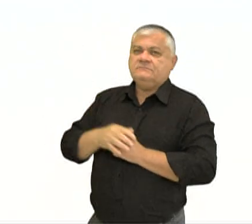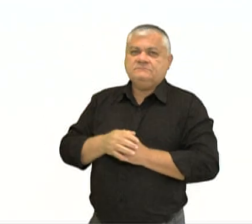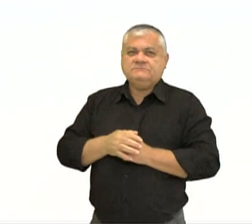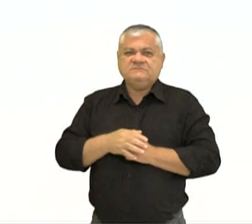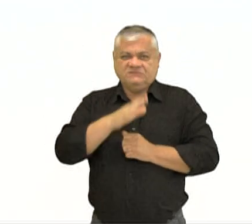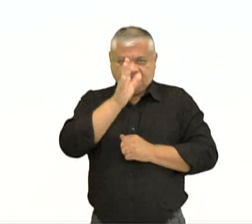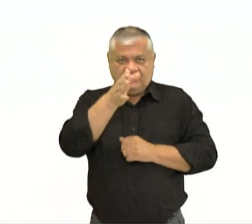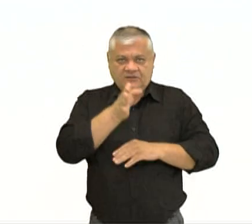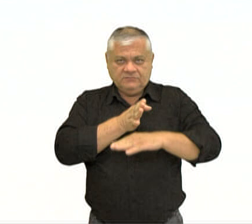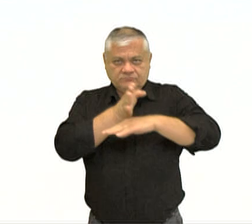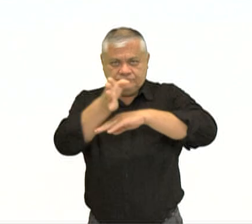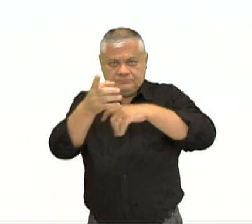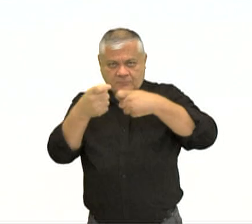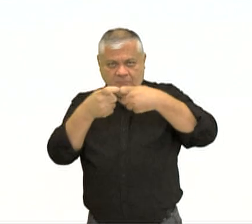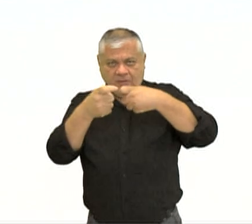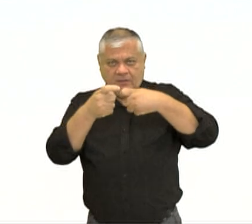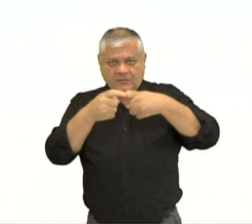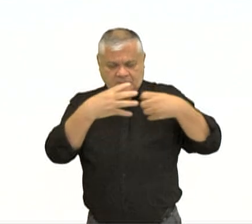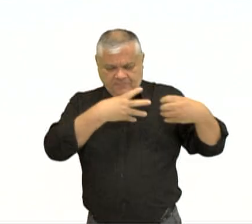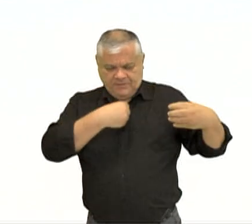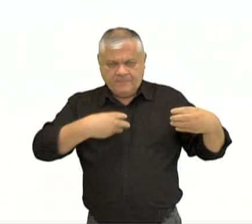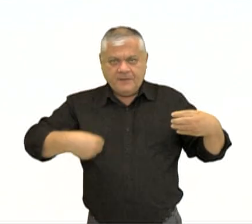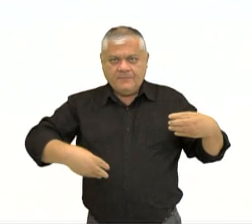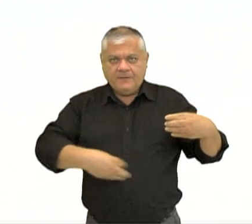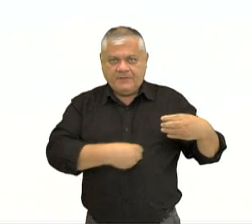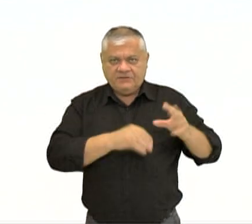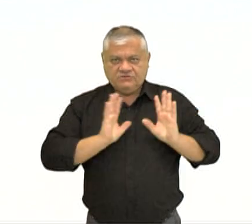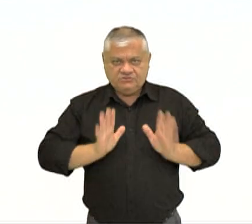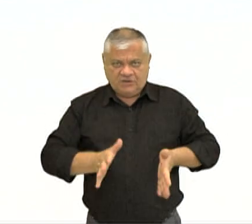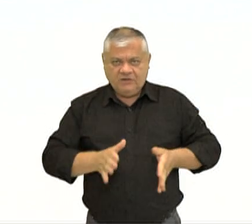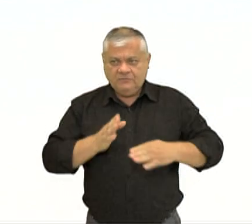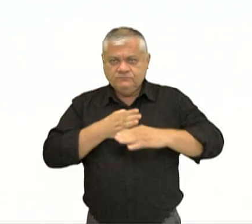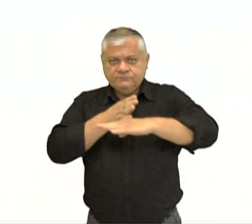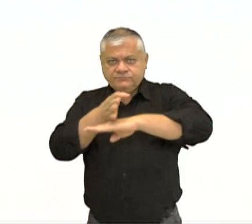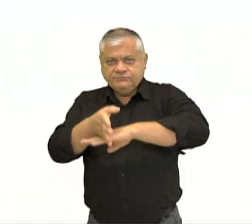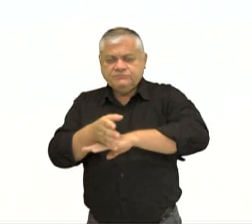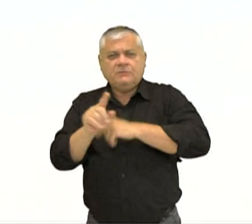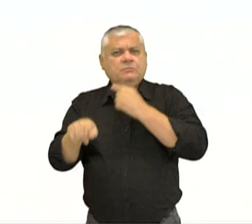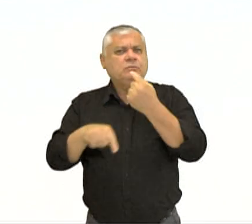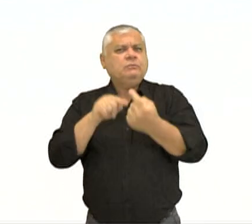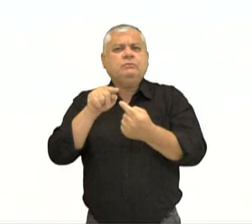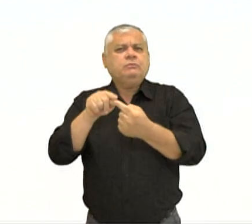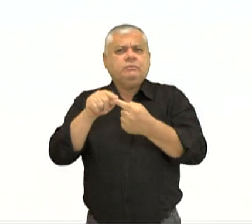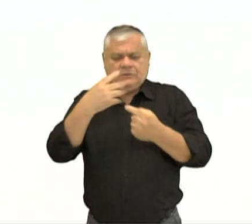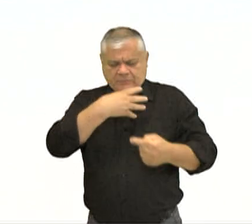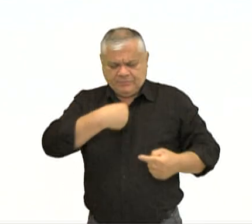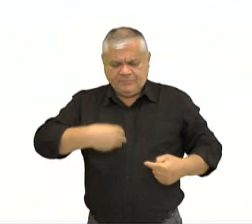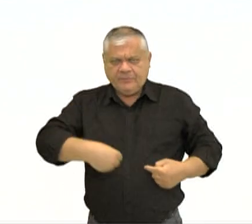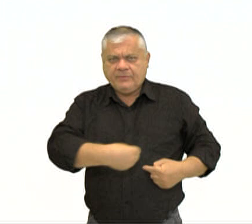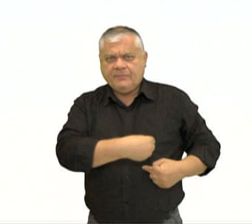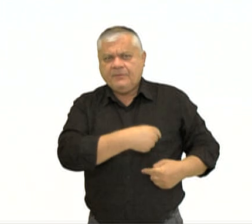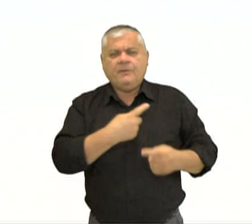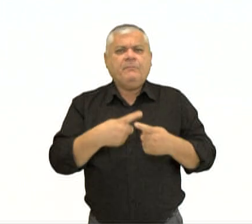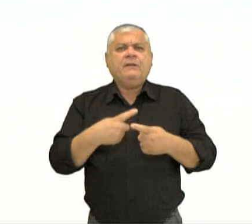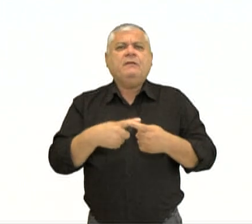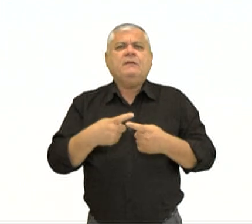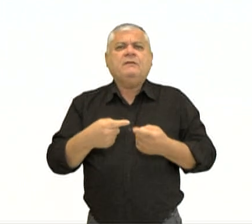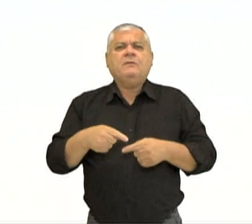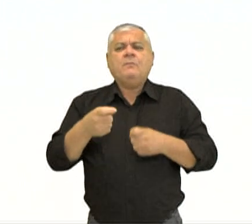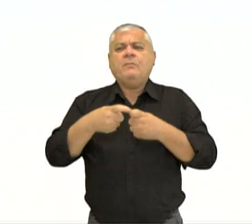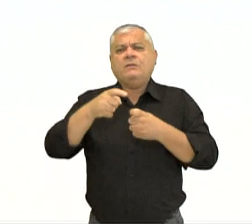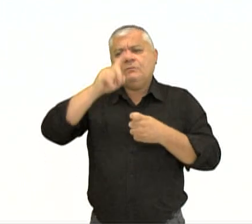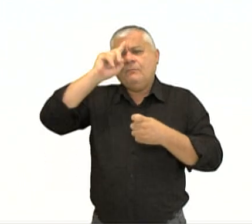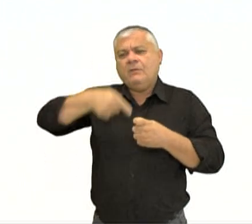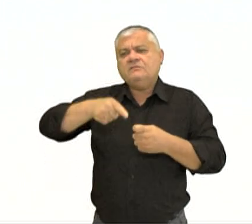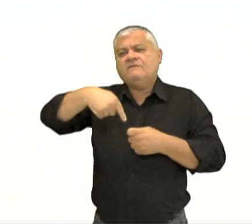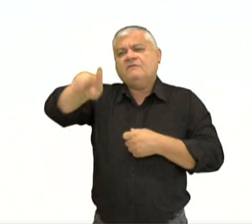já precisou realizar esse exame aqui? Se precisou, né? Qual foi a finalidade? Por que o médico solicitou? Para